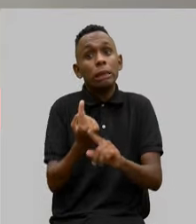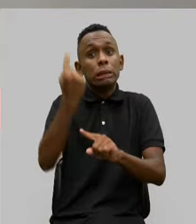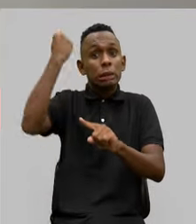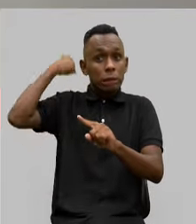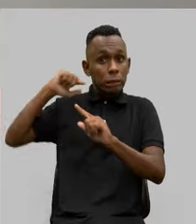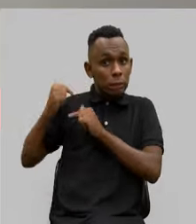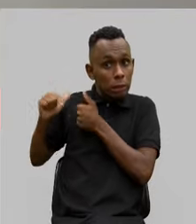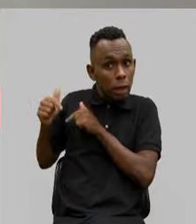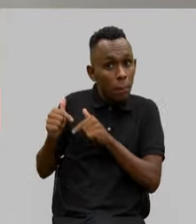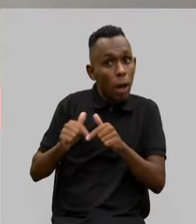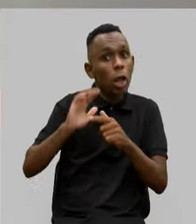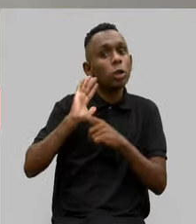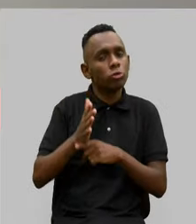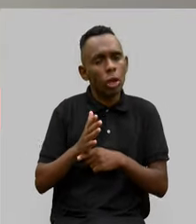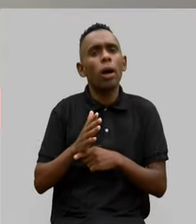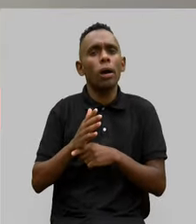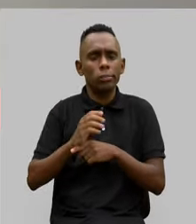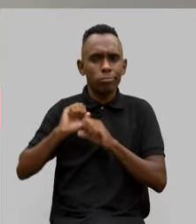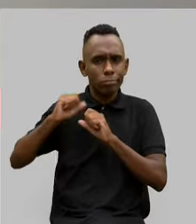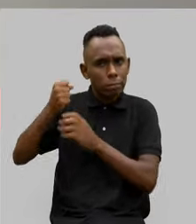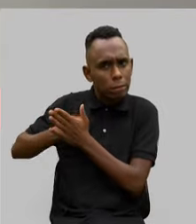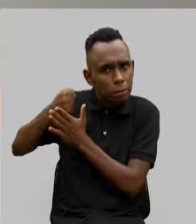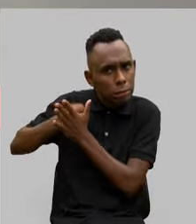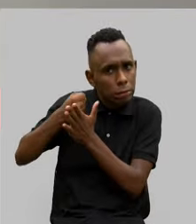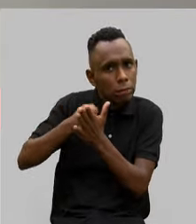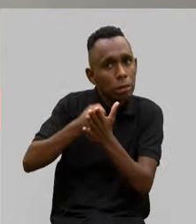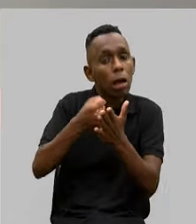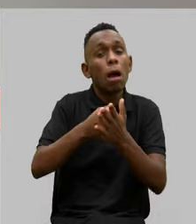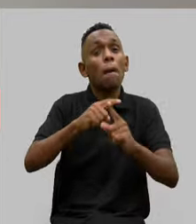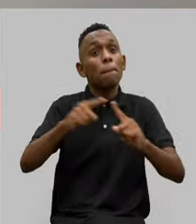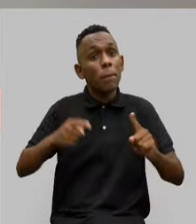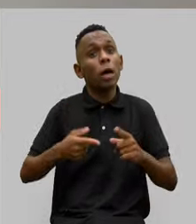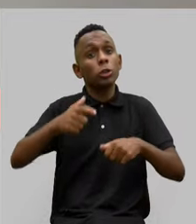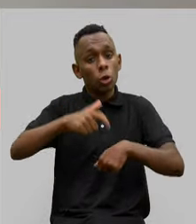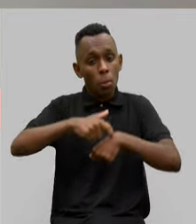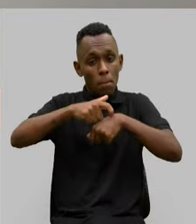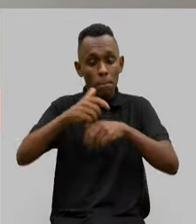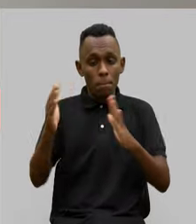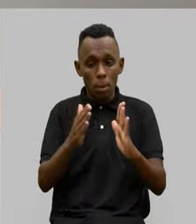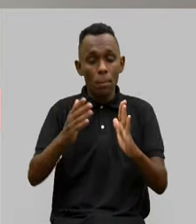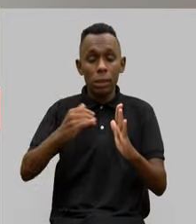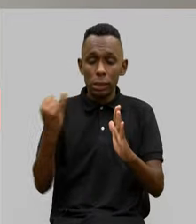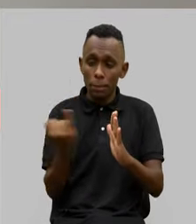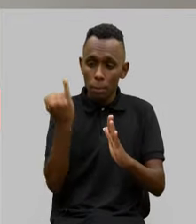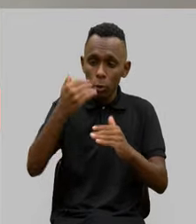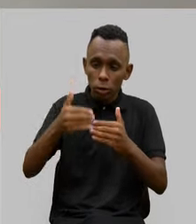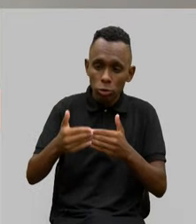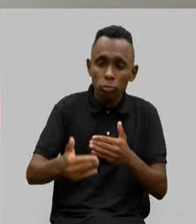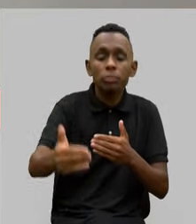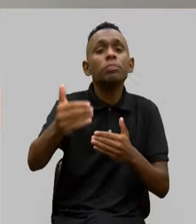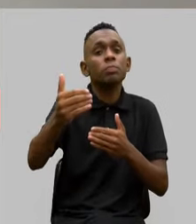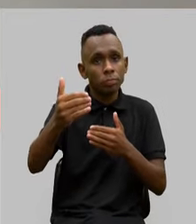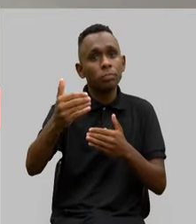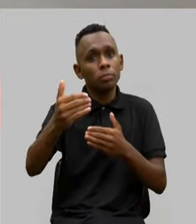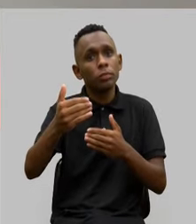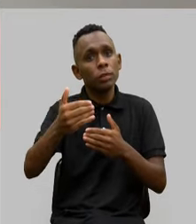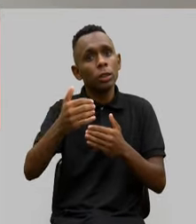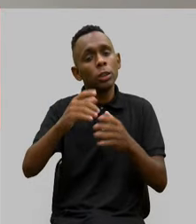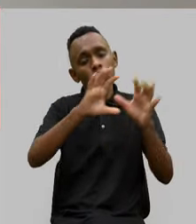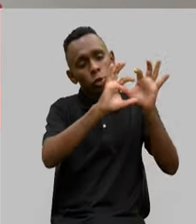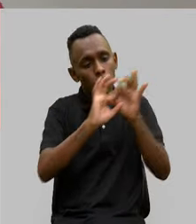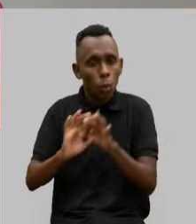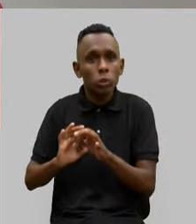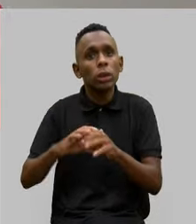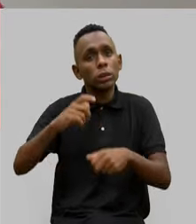nós e que fez Muita batalha Antes de nós mas esse foi um ponto de partida pelo menos Neste contexto